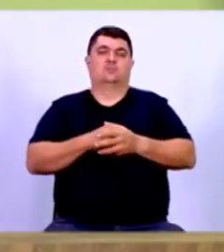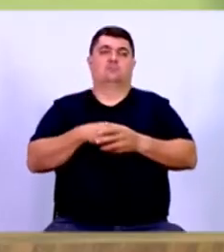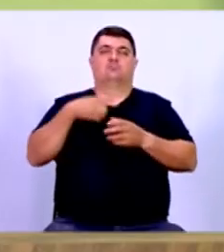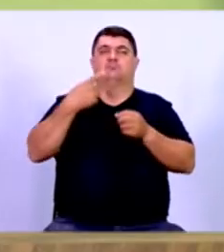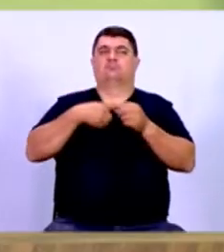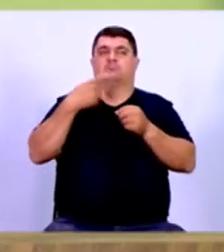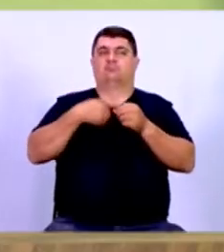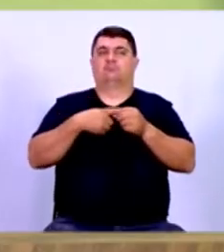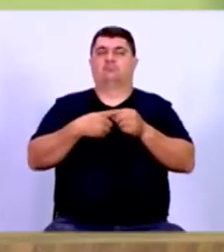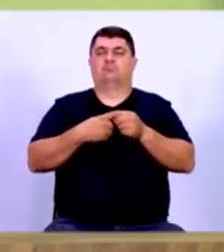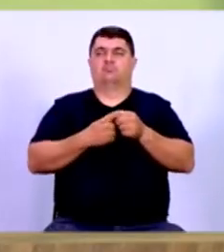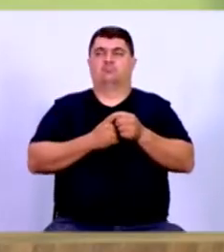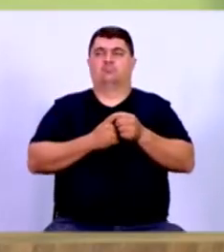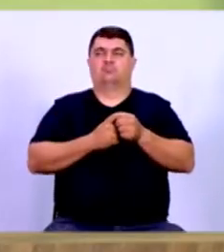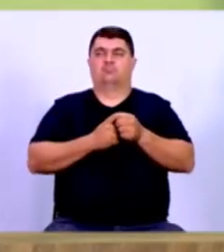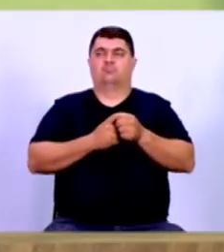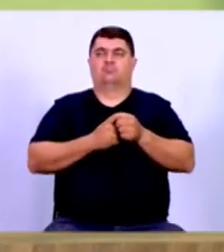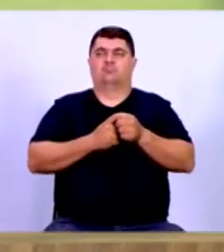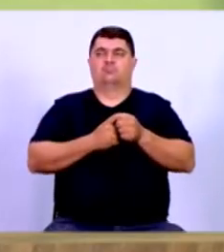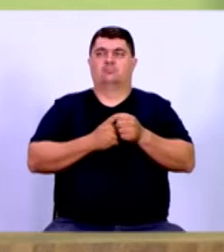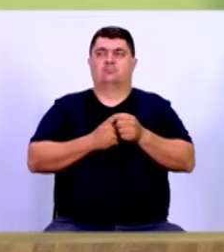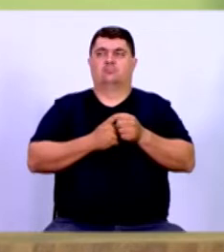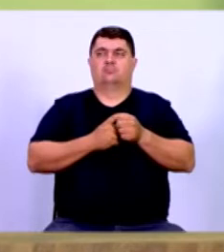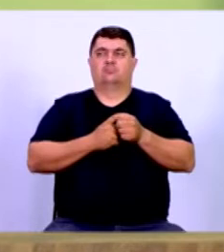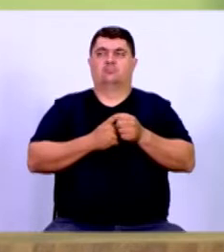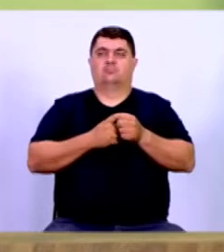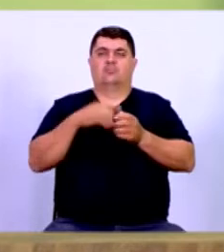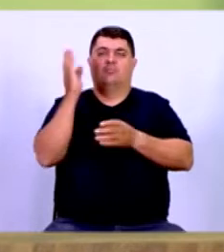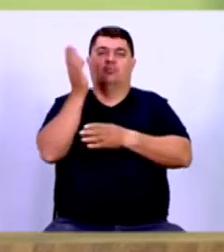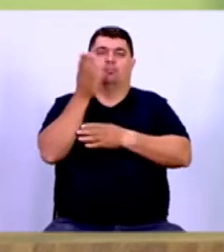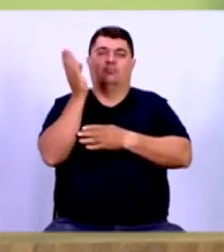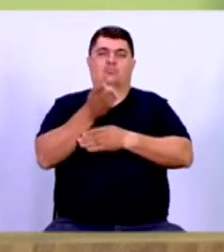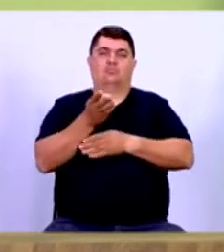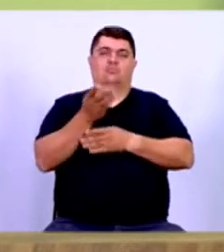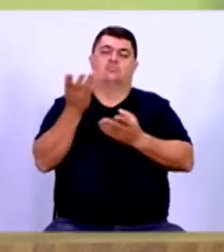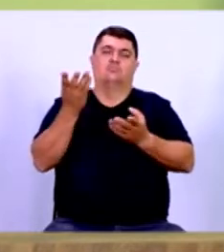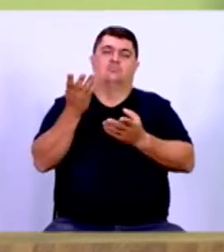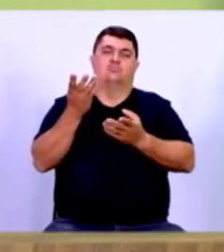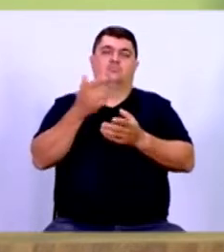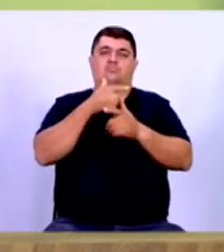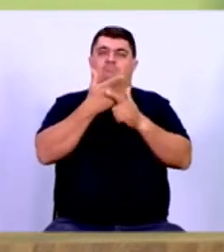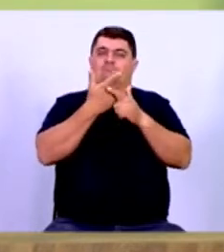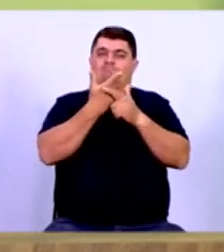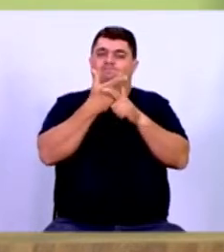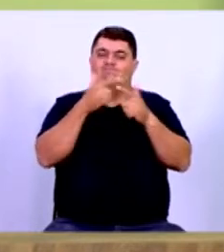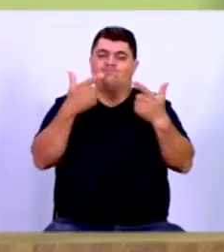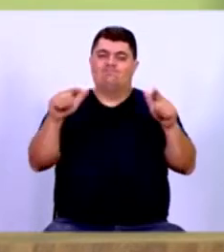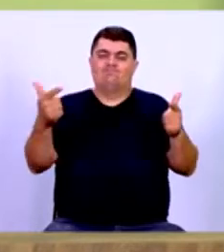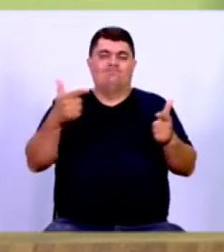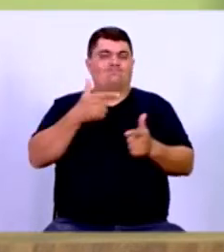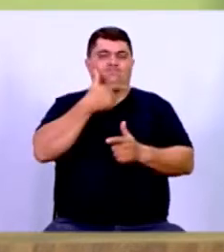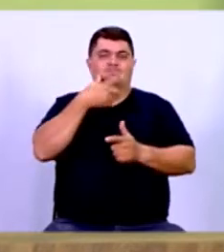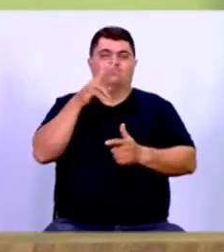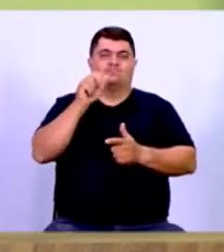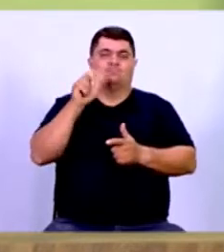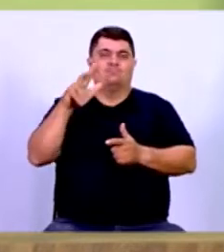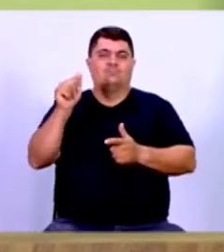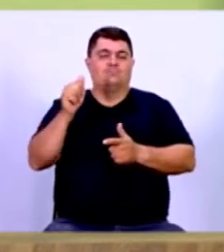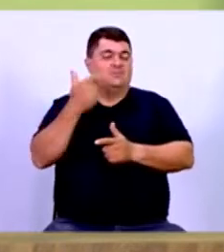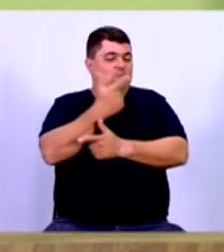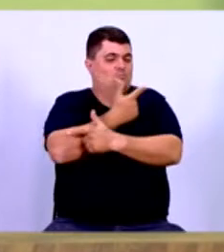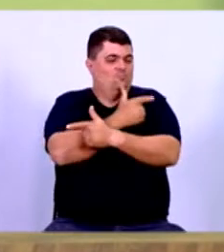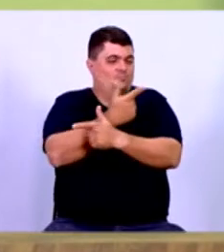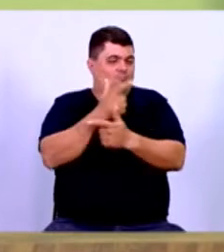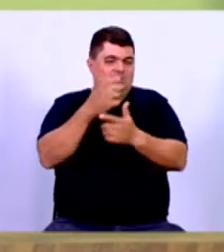no polo de Machadinho do Oeste não tem vaga, não